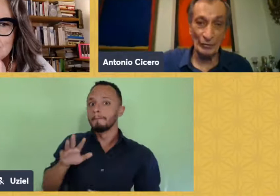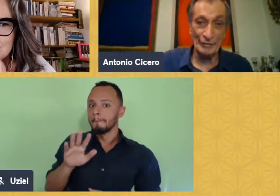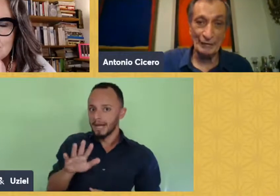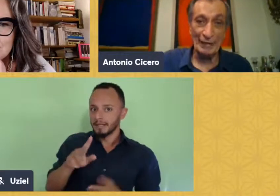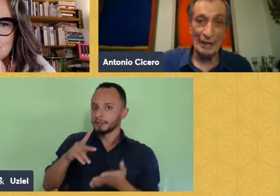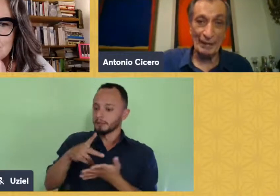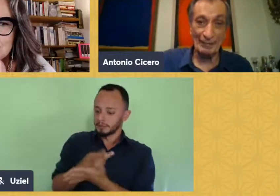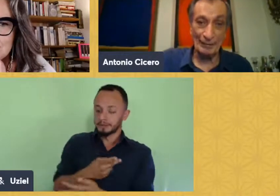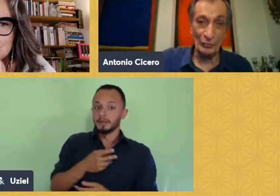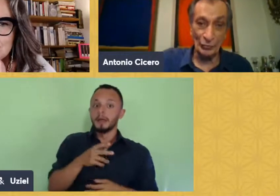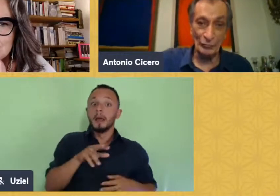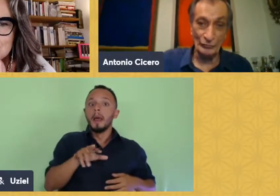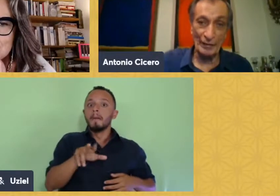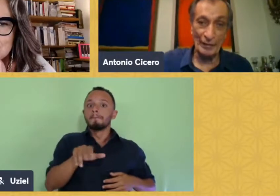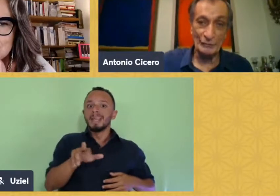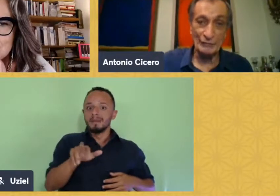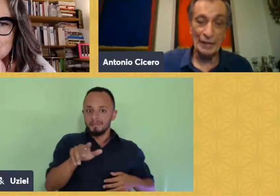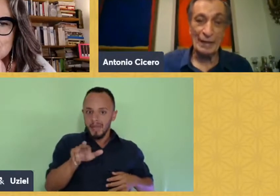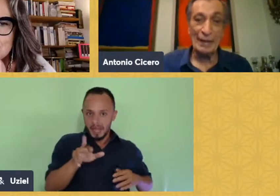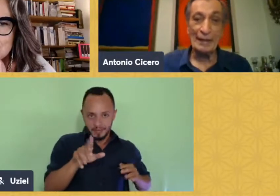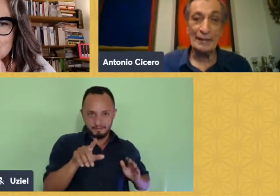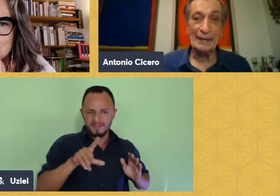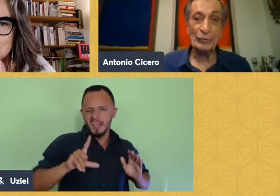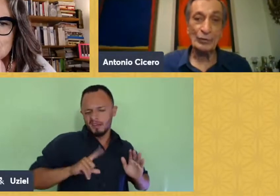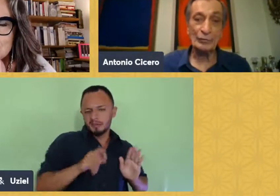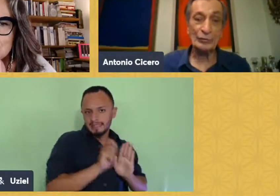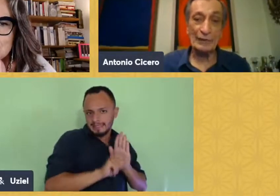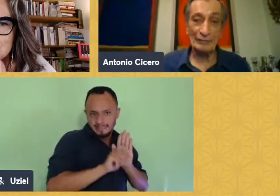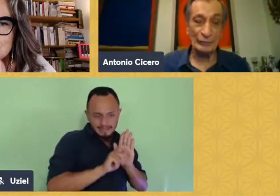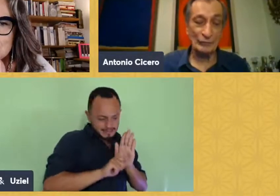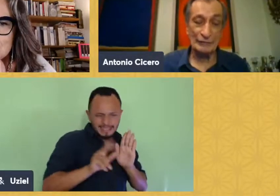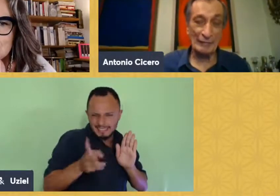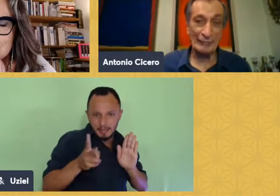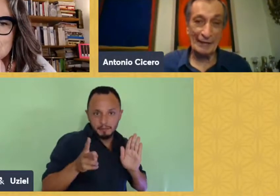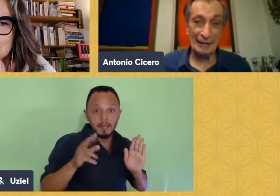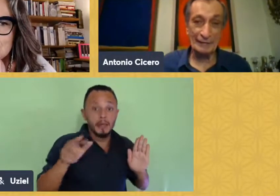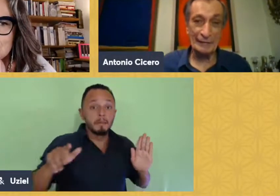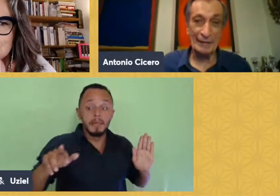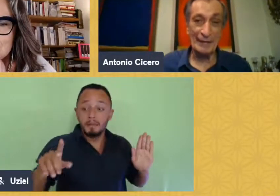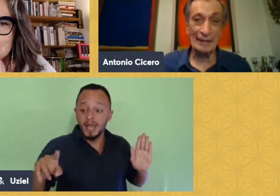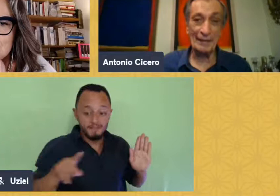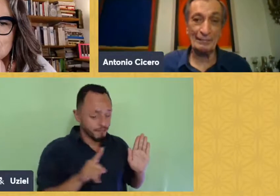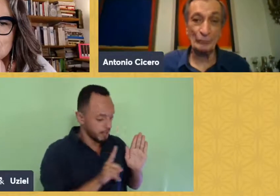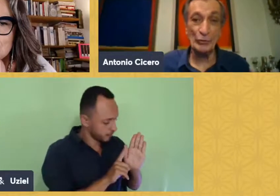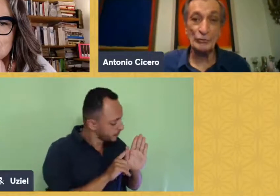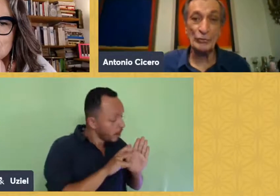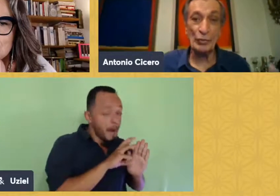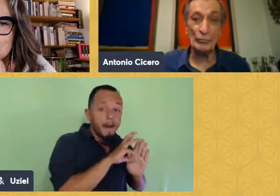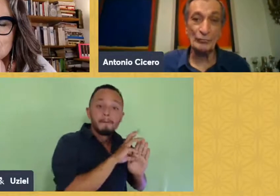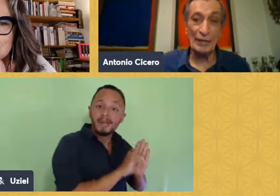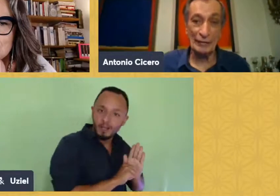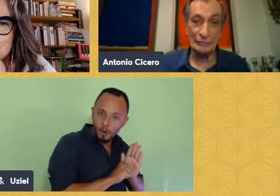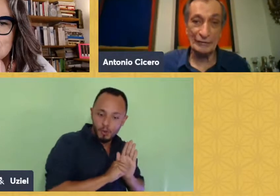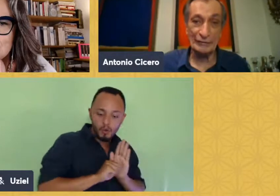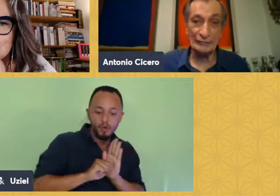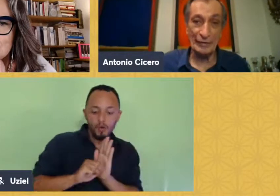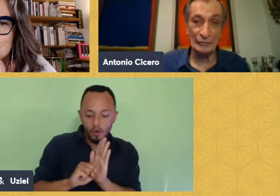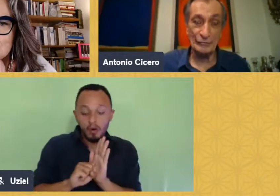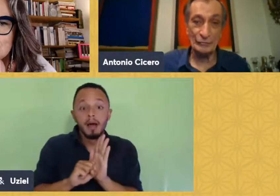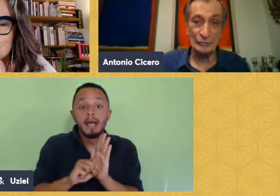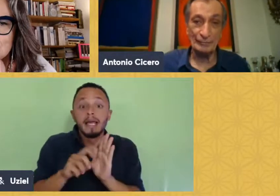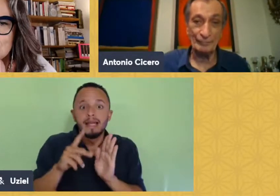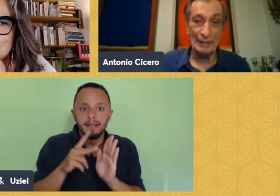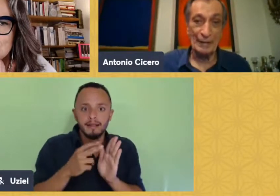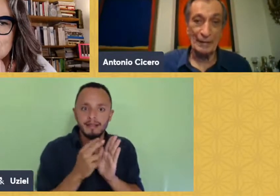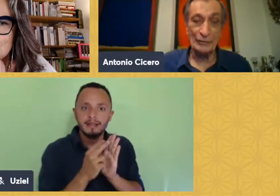sei onde, ela pegou o verso, e quando eu não estava em casa, ela musicou esses